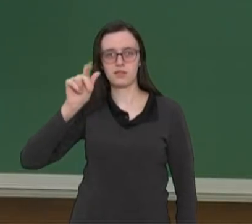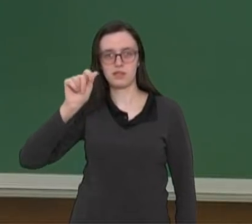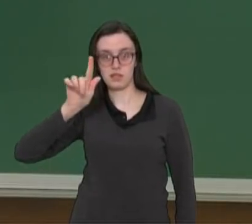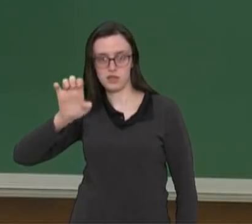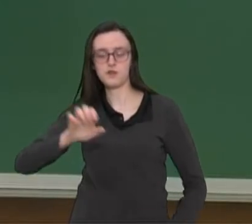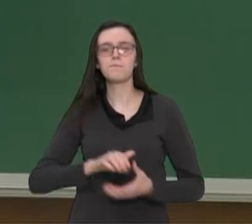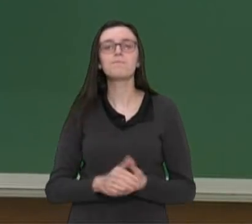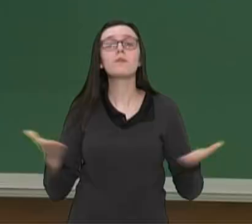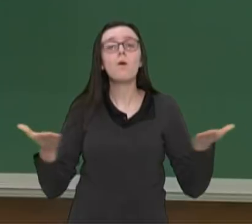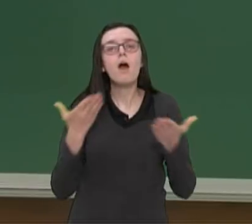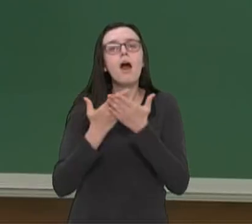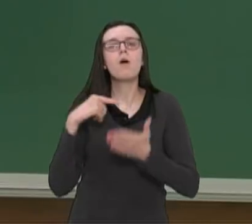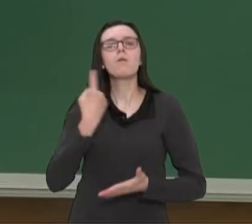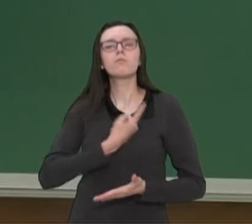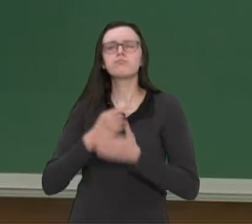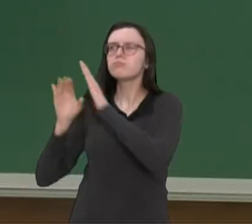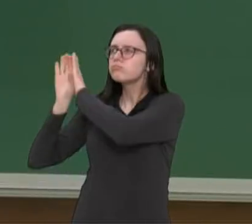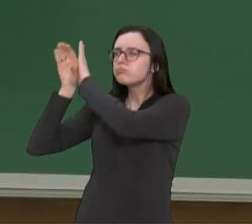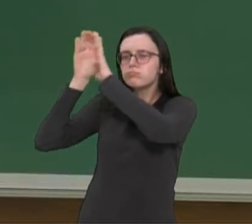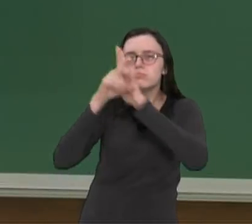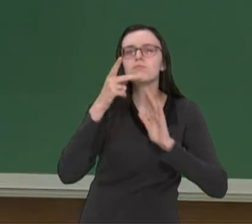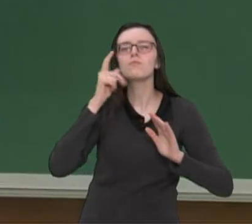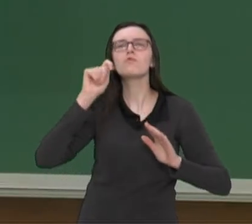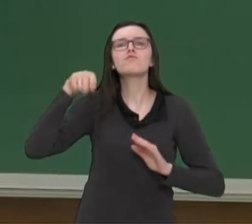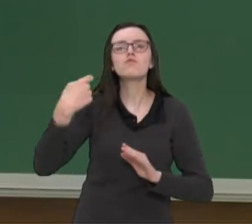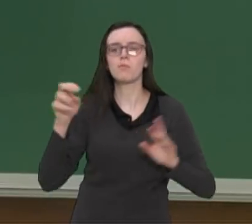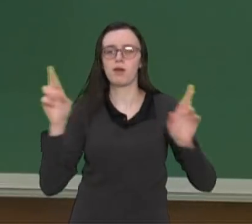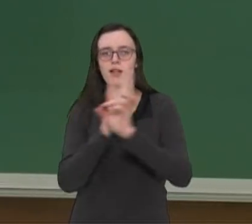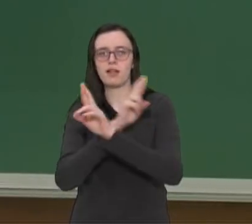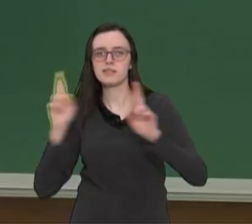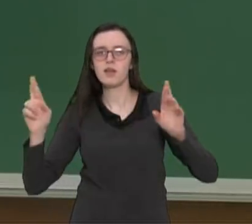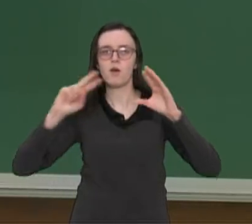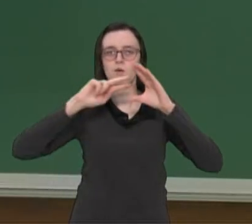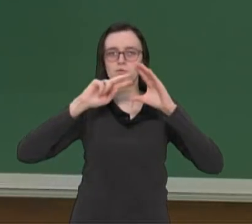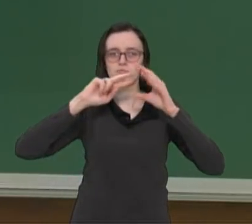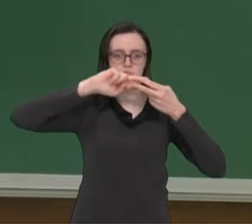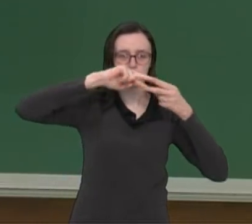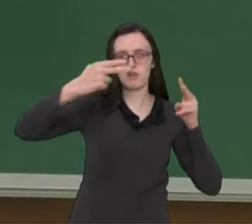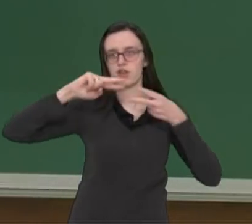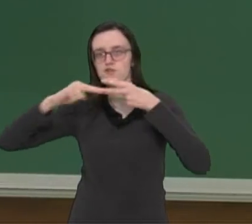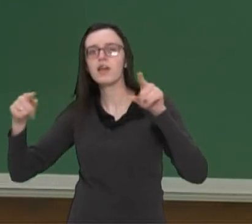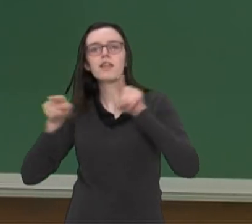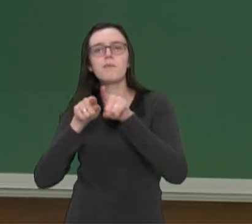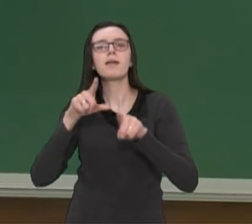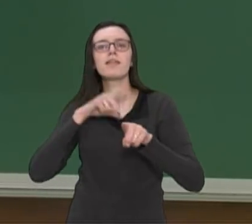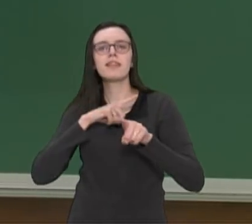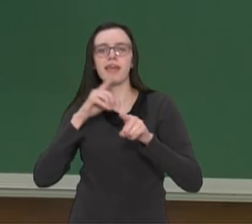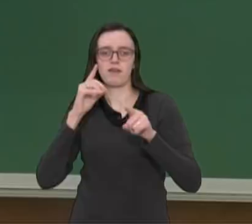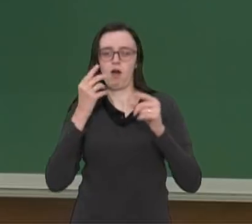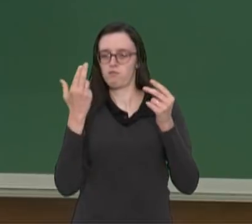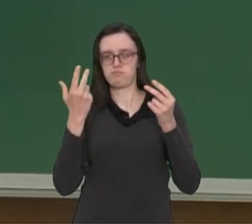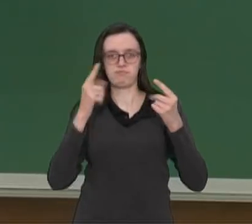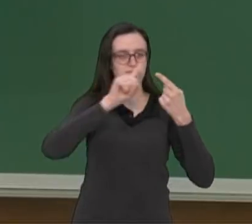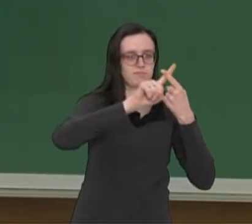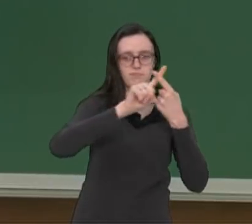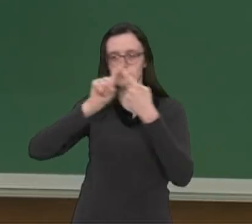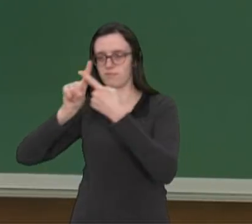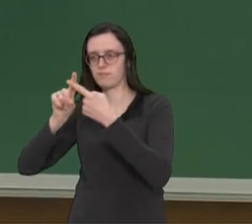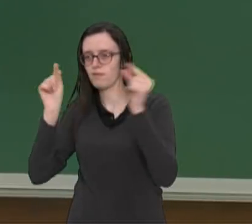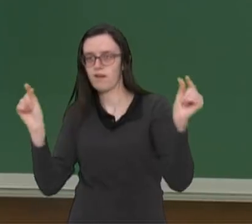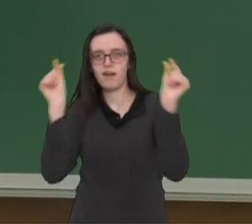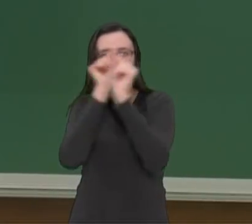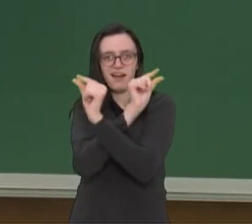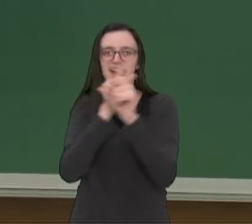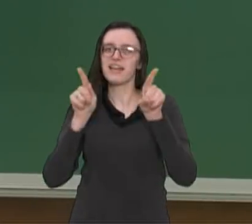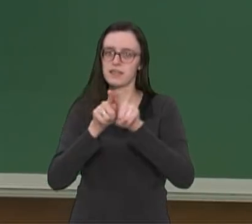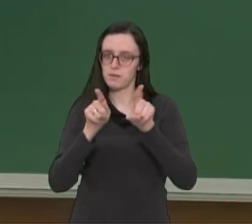A gente vai relembrar os conceitos de ligação gênica, de permutação e compreender um outro conceito associado, que é do mapeamento